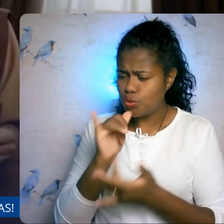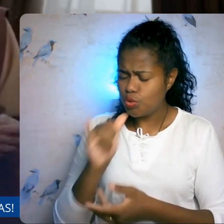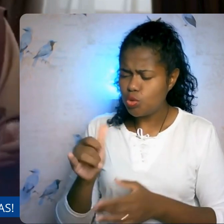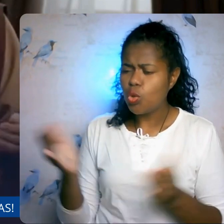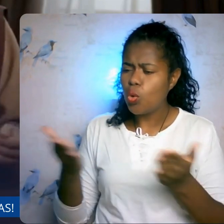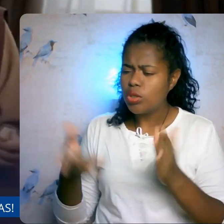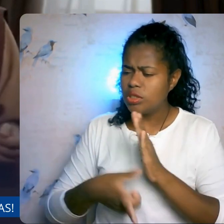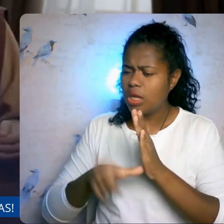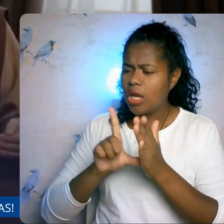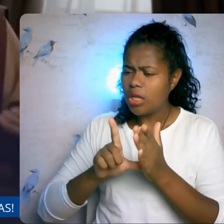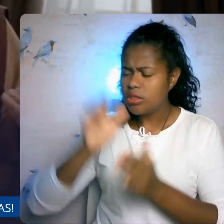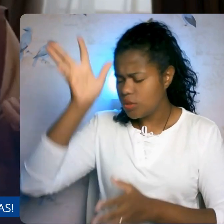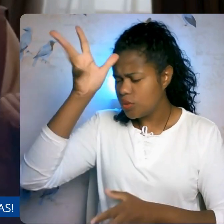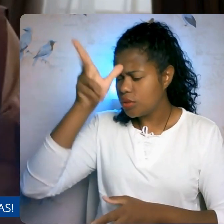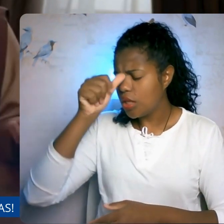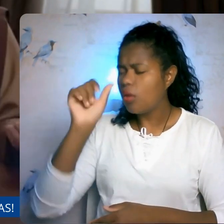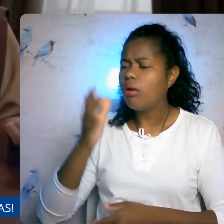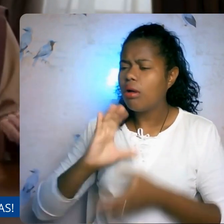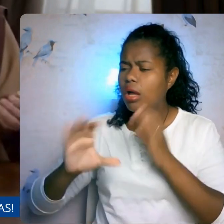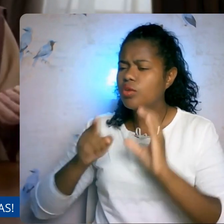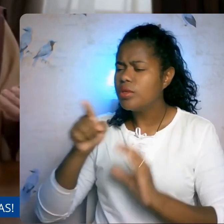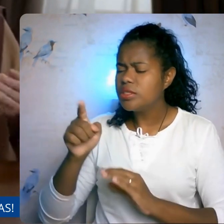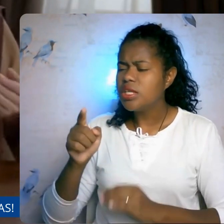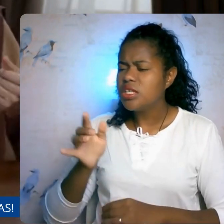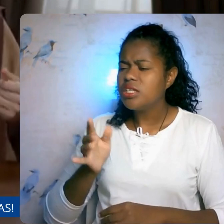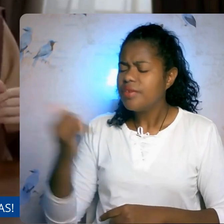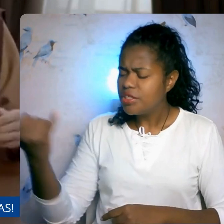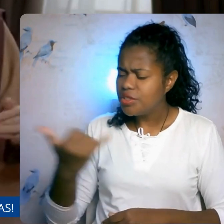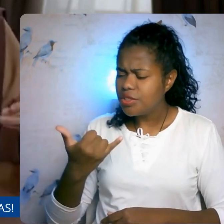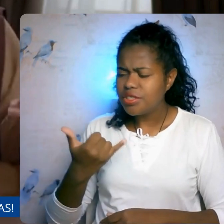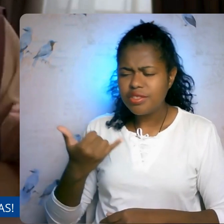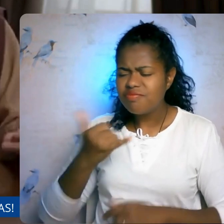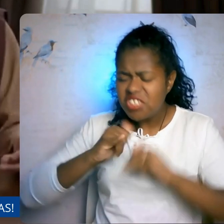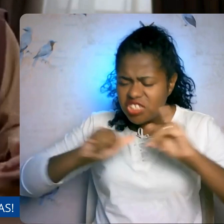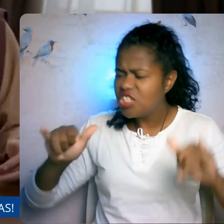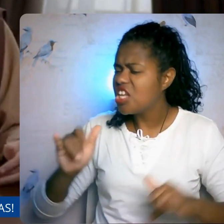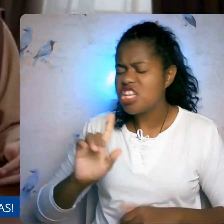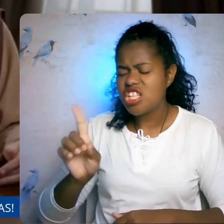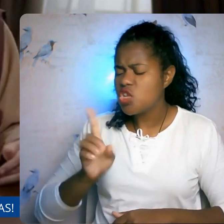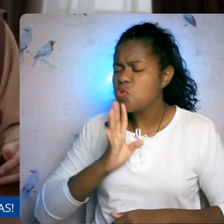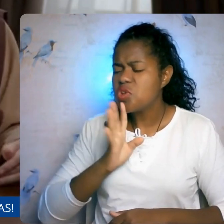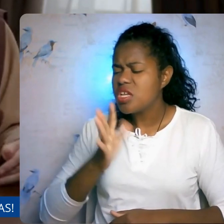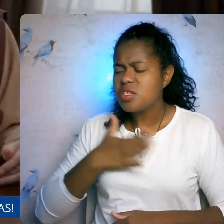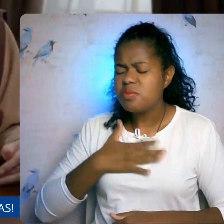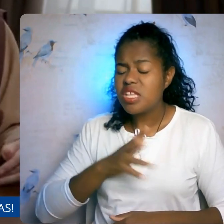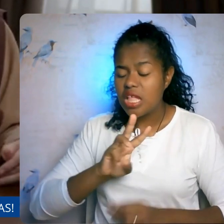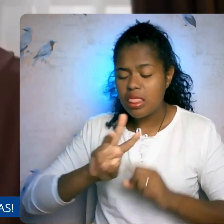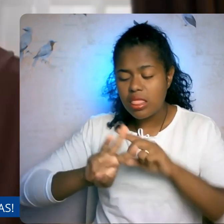vezes. Saiu dali e chorou amargamente. Veja, agora Pedro está negando Jesus.